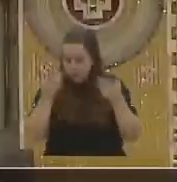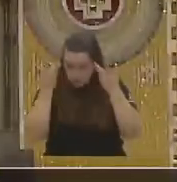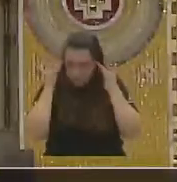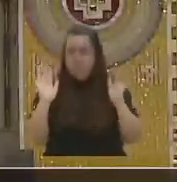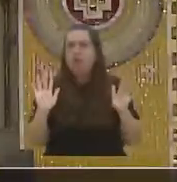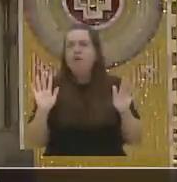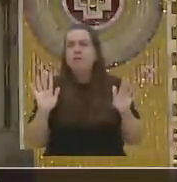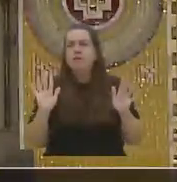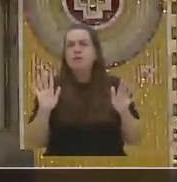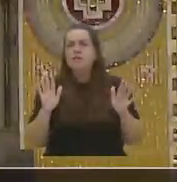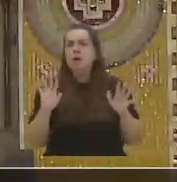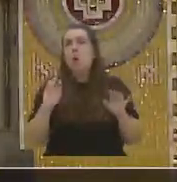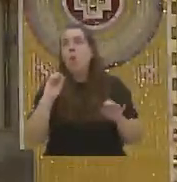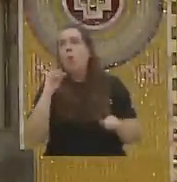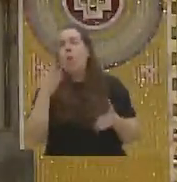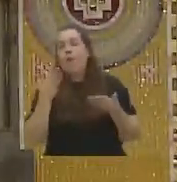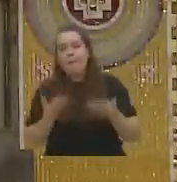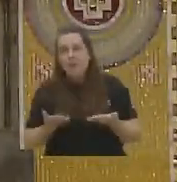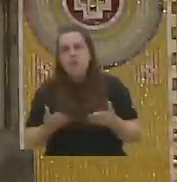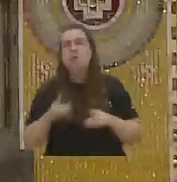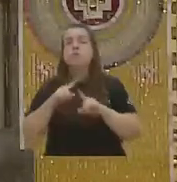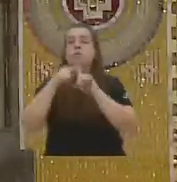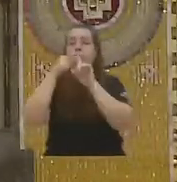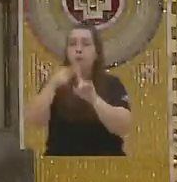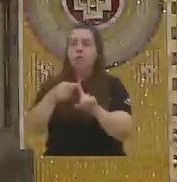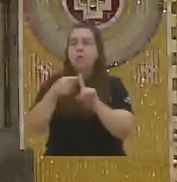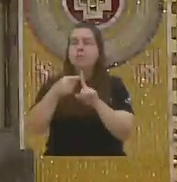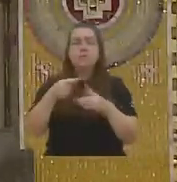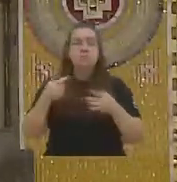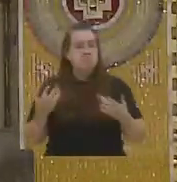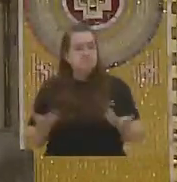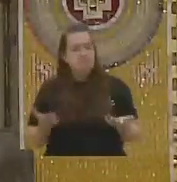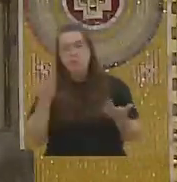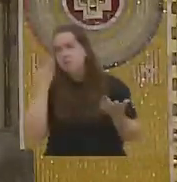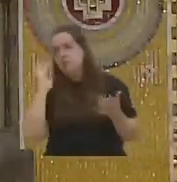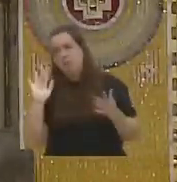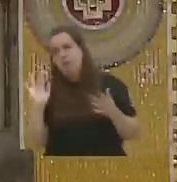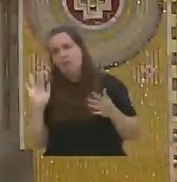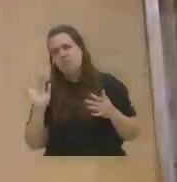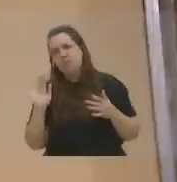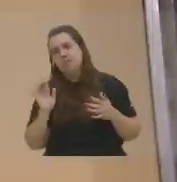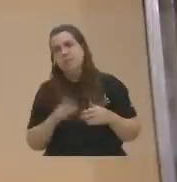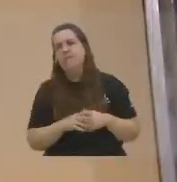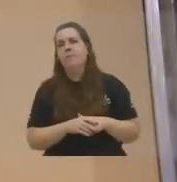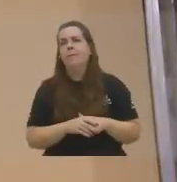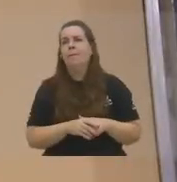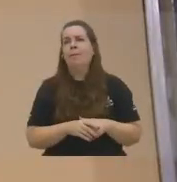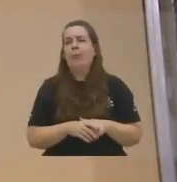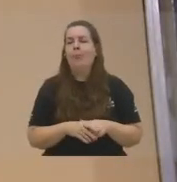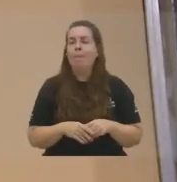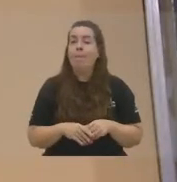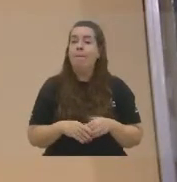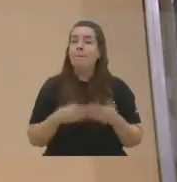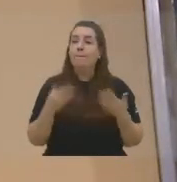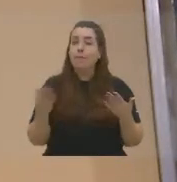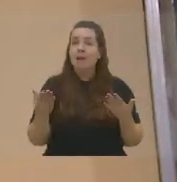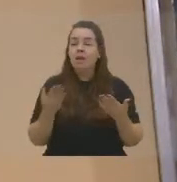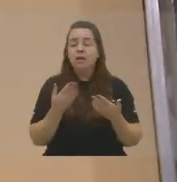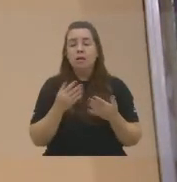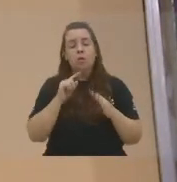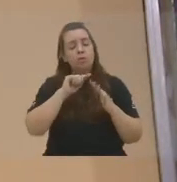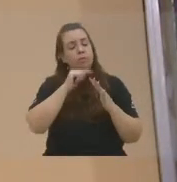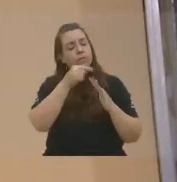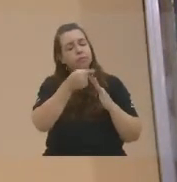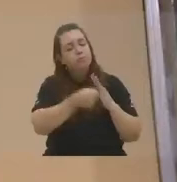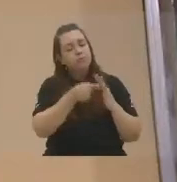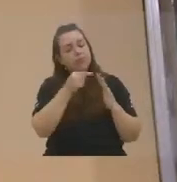o peso da cruz que Jesus carregou na sua via sacra. Enfim, em algum ponto